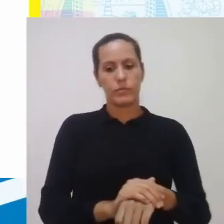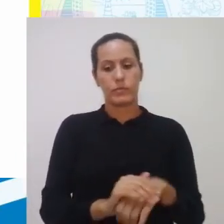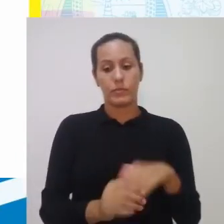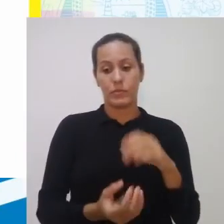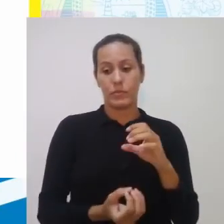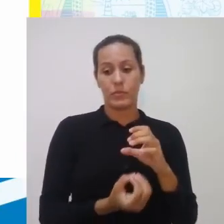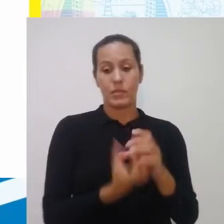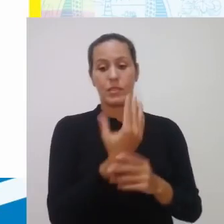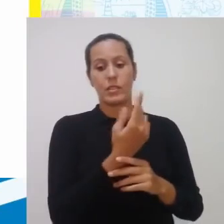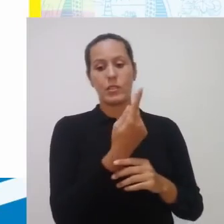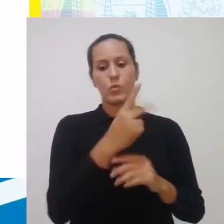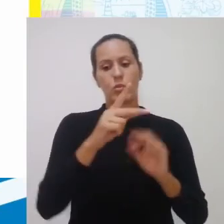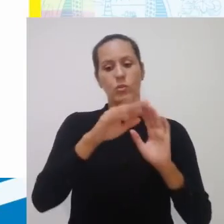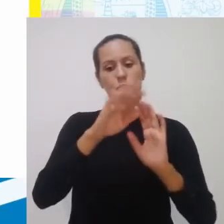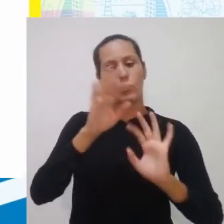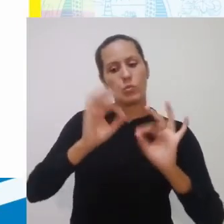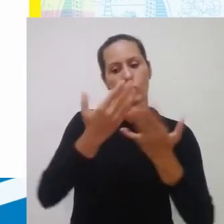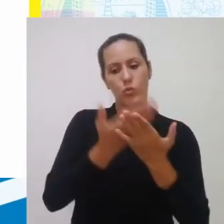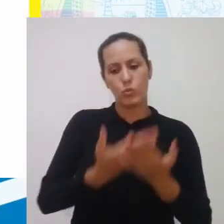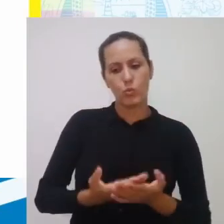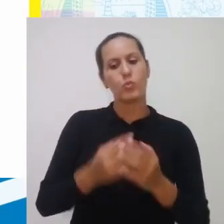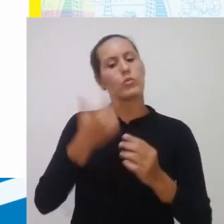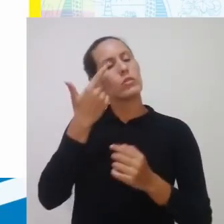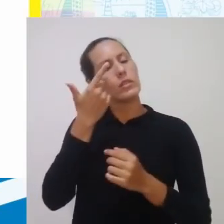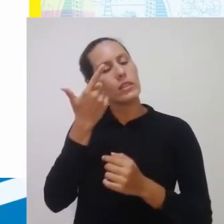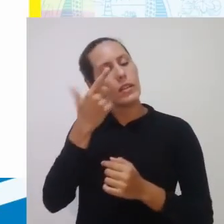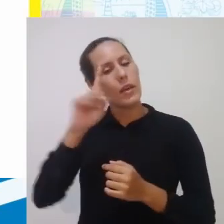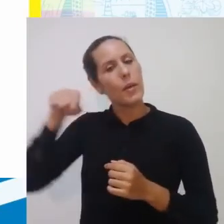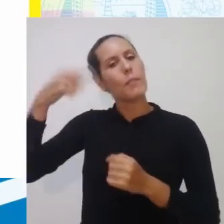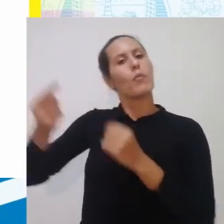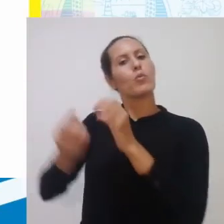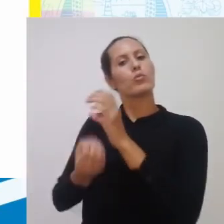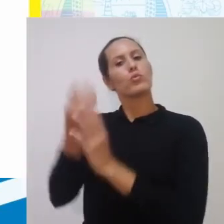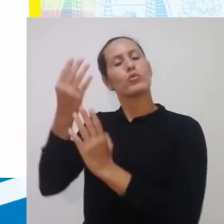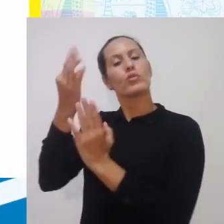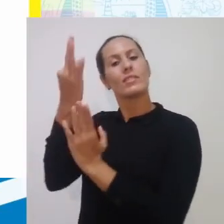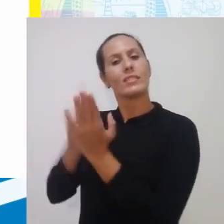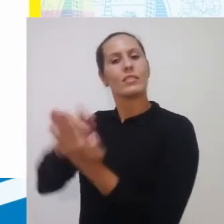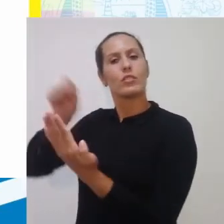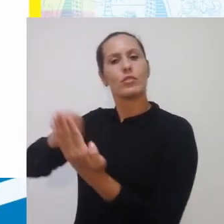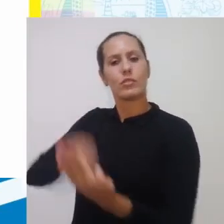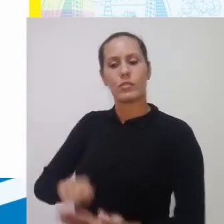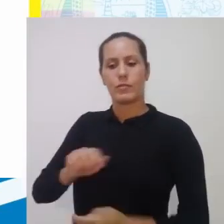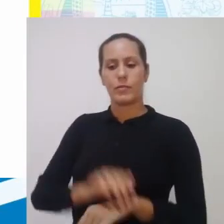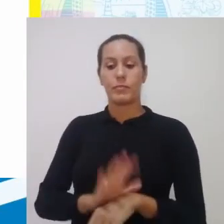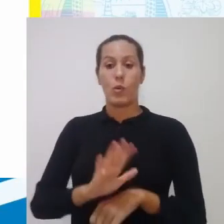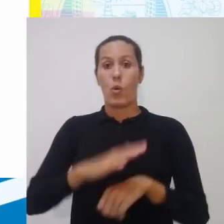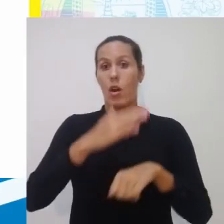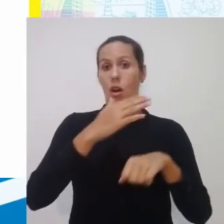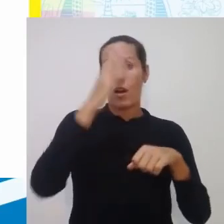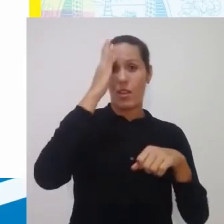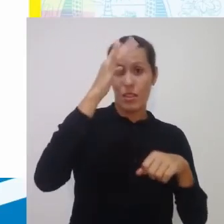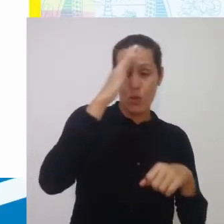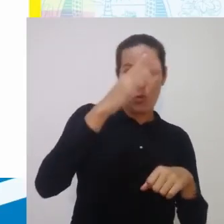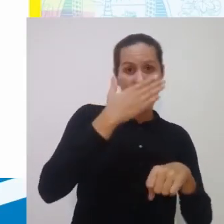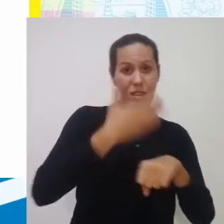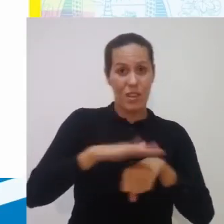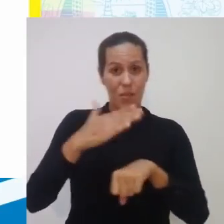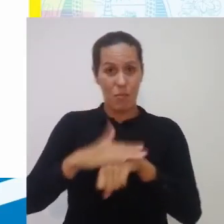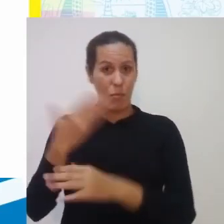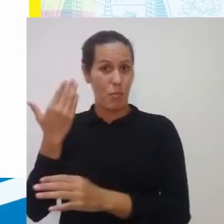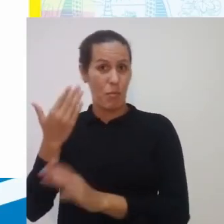tópicos. Crie o seu esquema e aí sim escreva seu texto. Teoria não é nada sem prática,